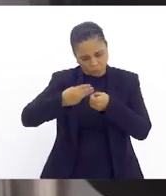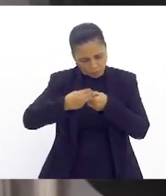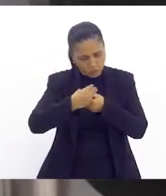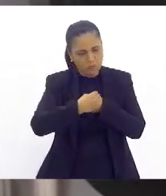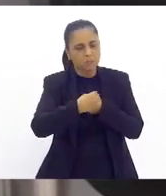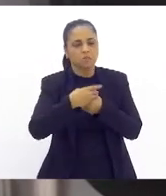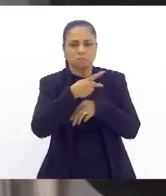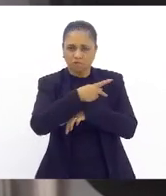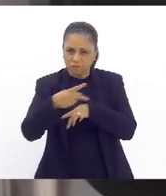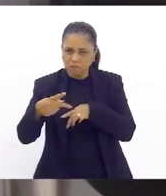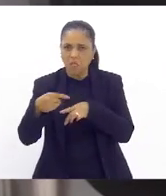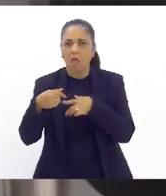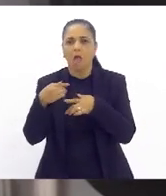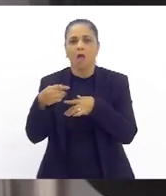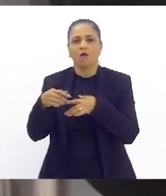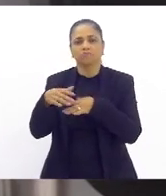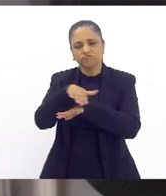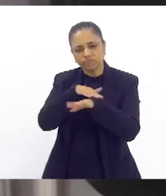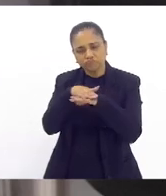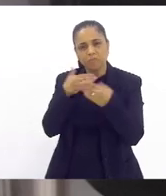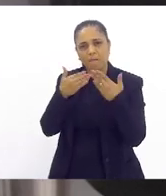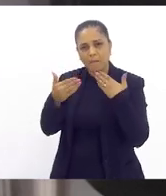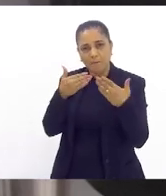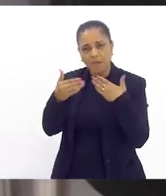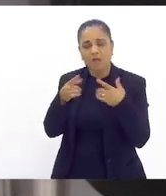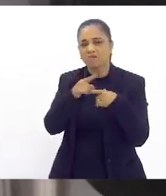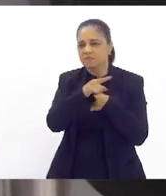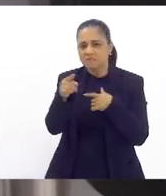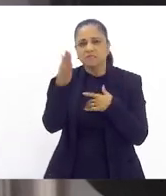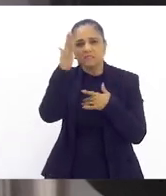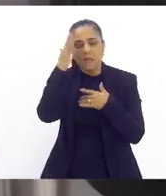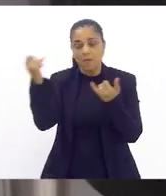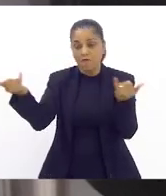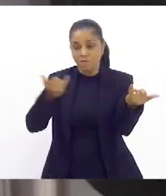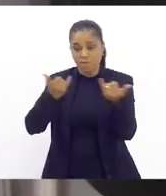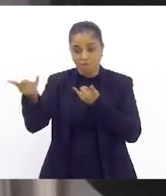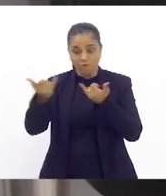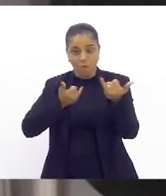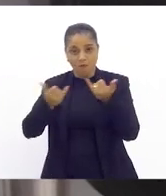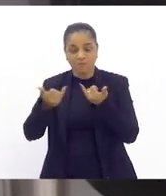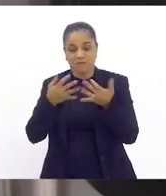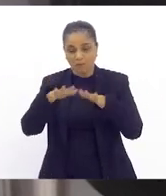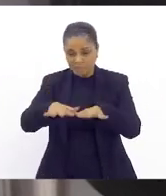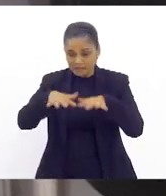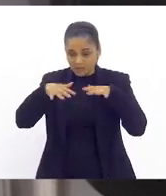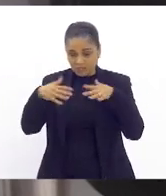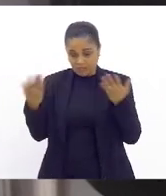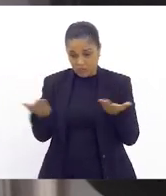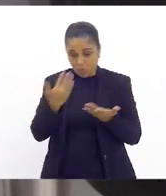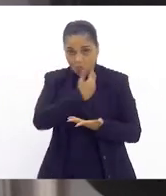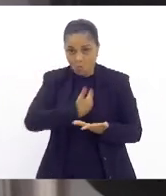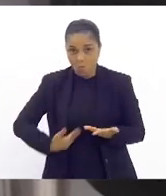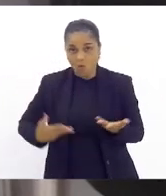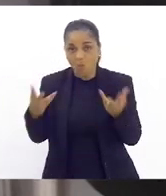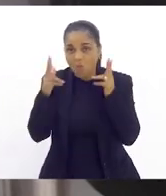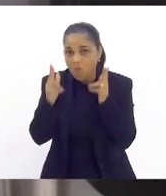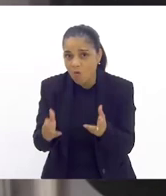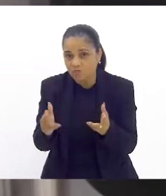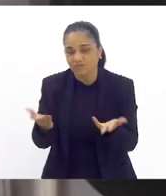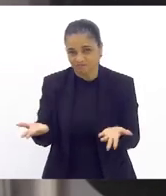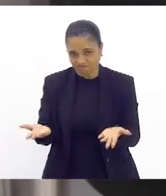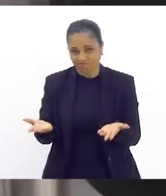ouvir é testei ideia da riqueza de informações que a gente recebe numa audiência como essa tenho certeza que a concessionária